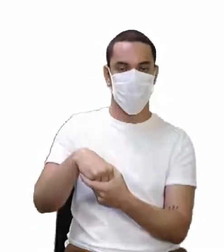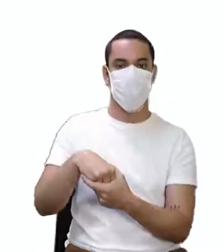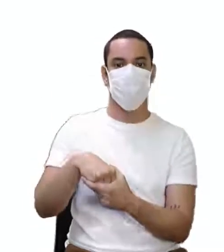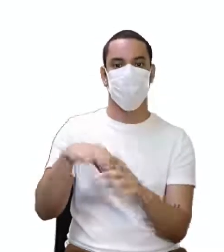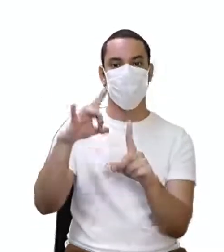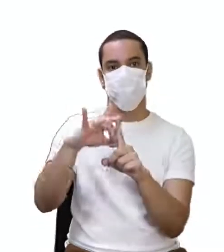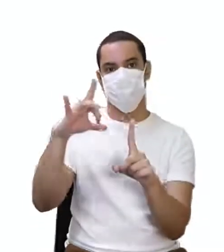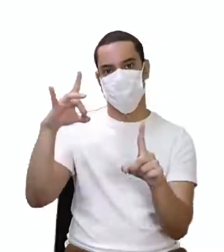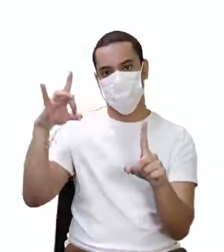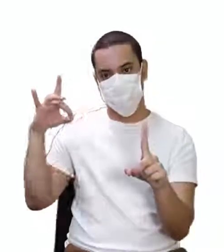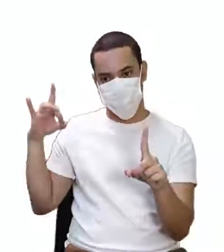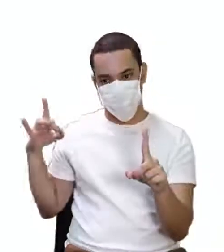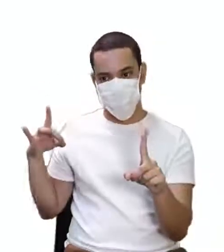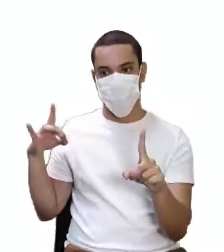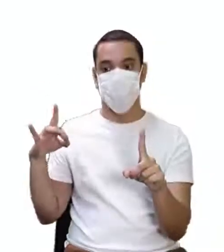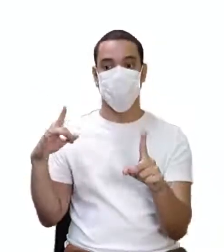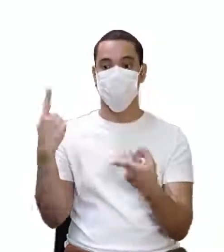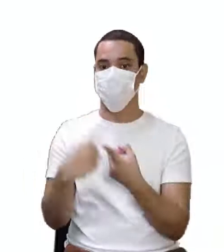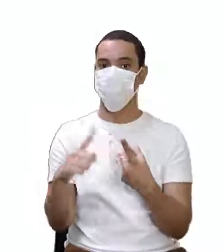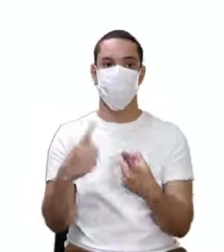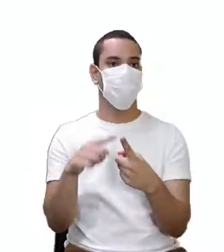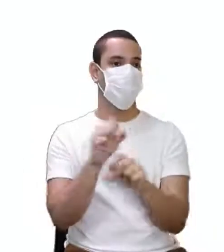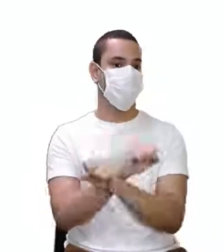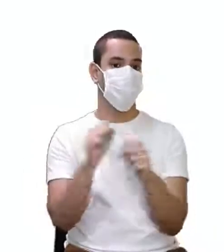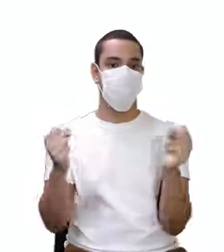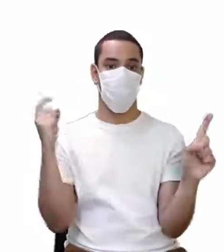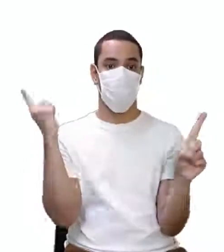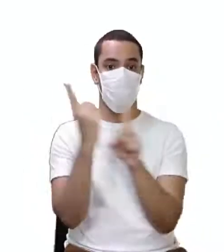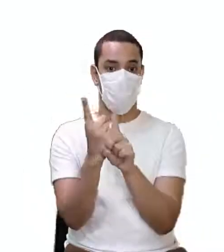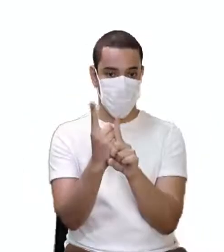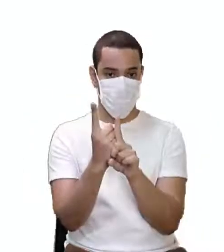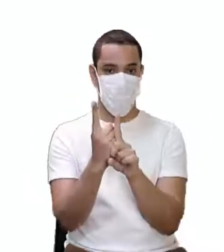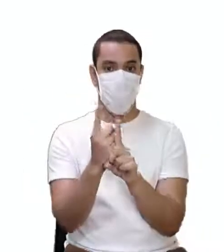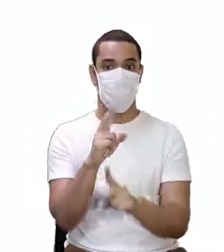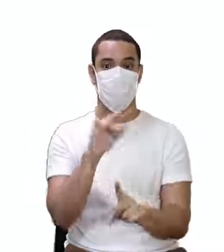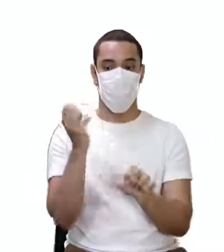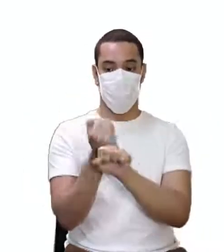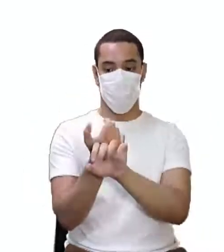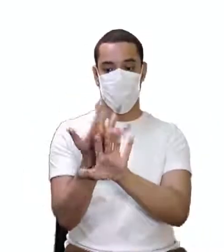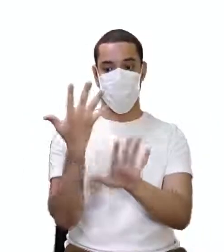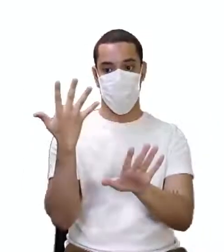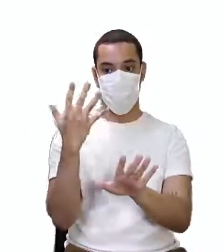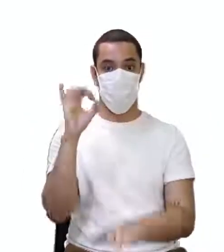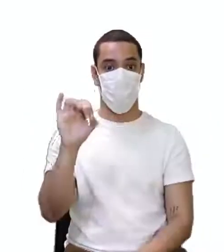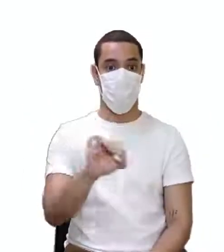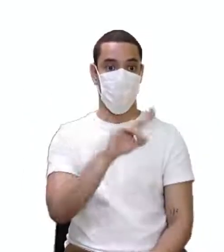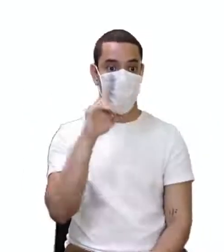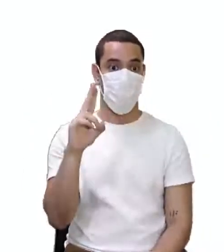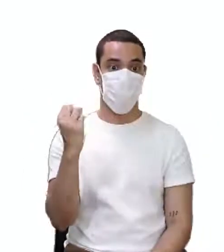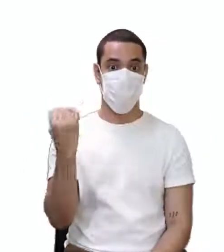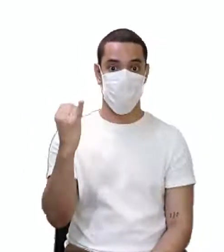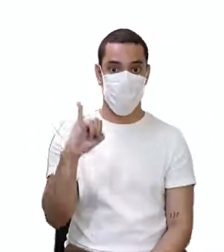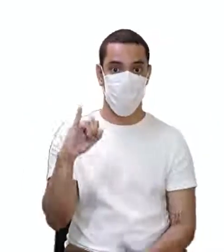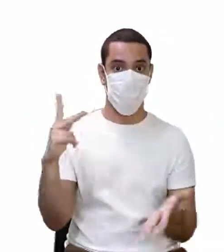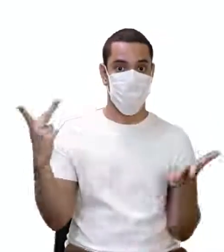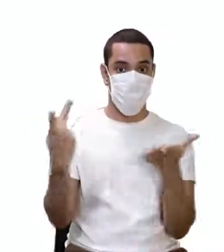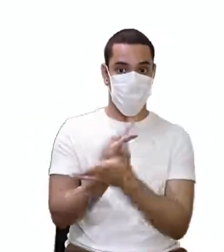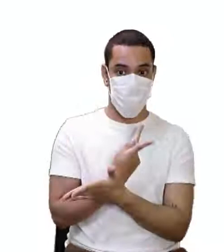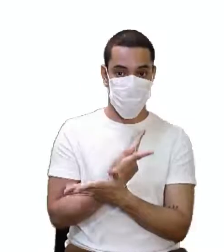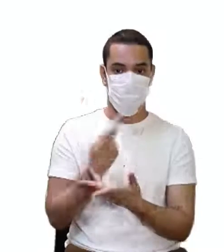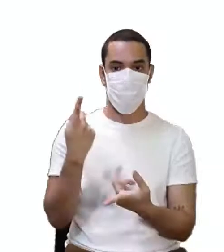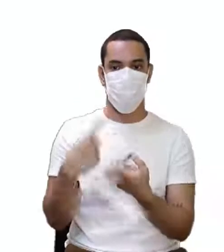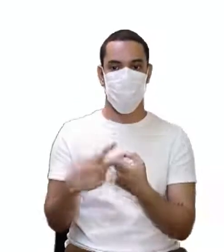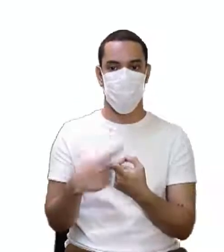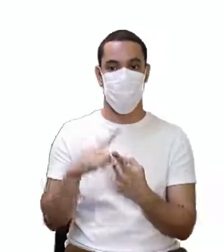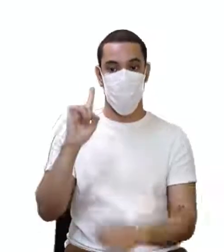desse isolamento gamético, que eles não vão nem conseguir se encontrar, vai repelir, ou se chegar a acontecer, no